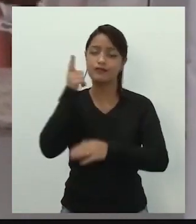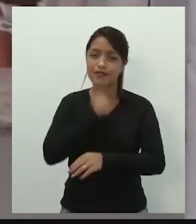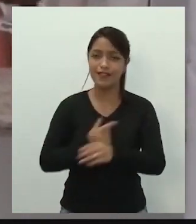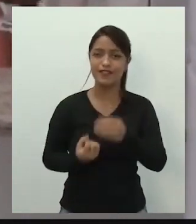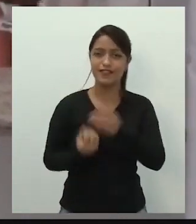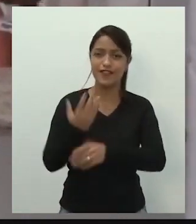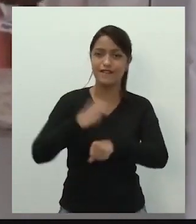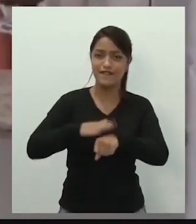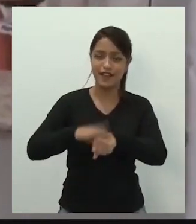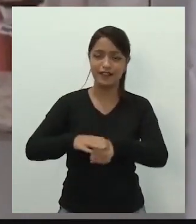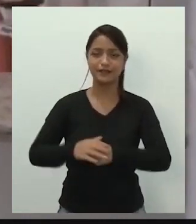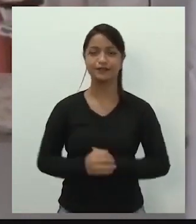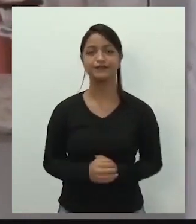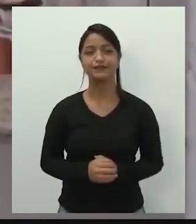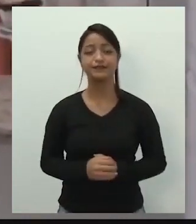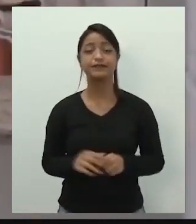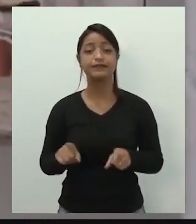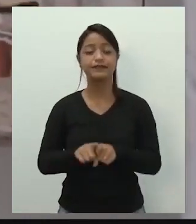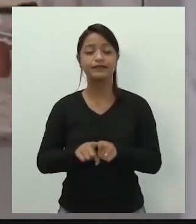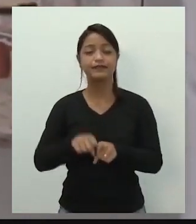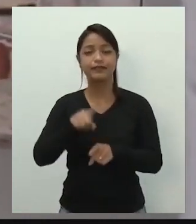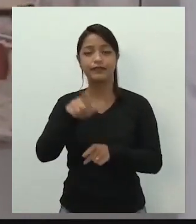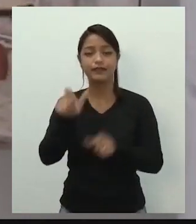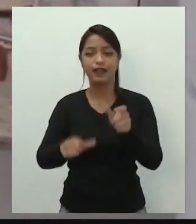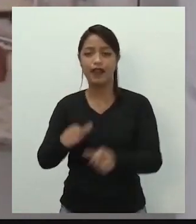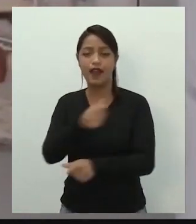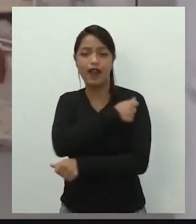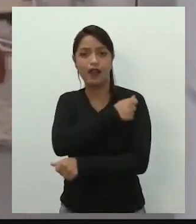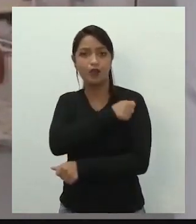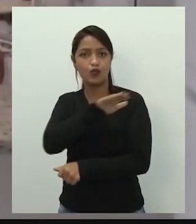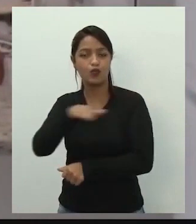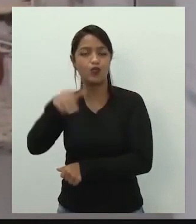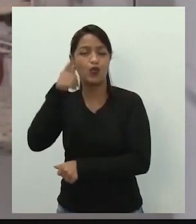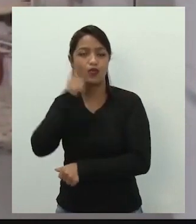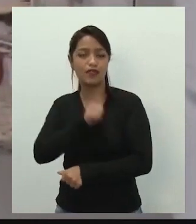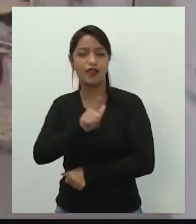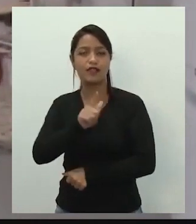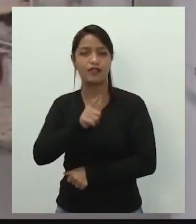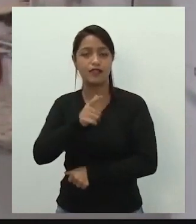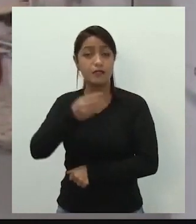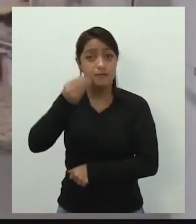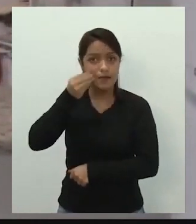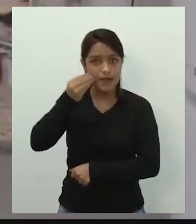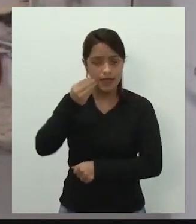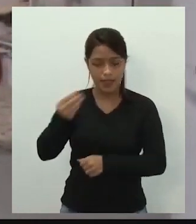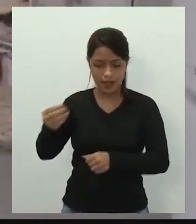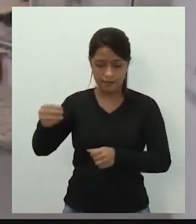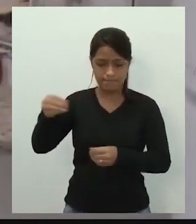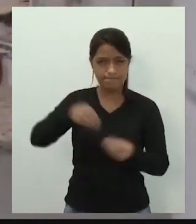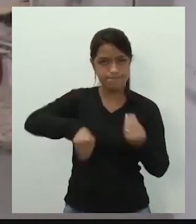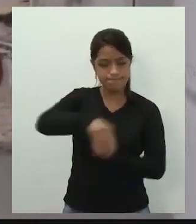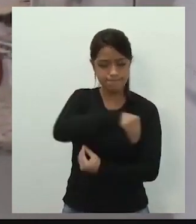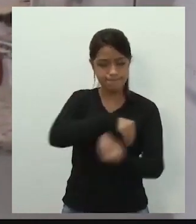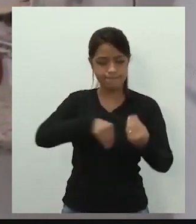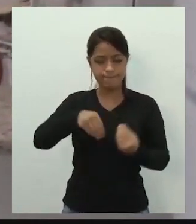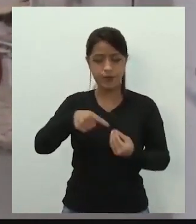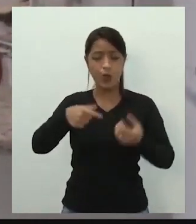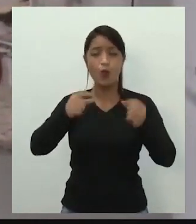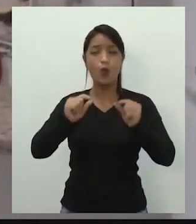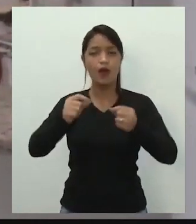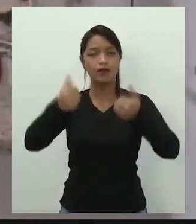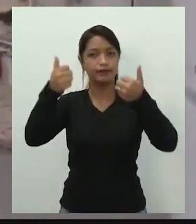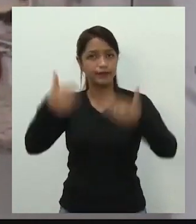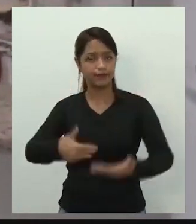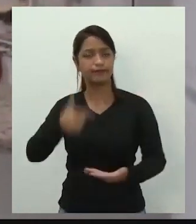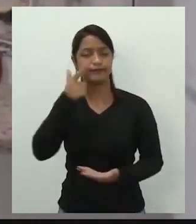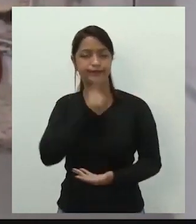do procedimento a ser feito no momento do experimento. Espero ter ajudado, a